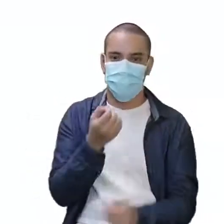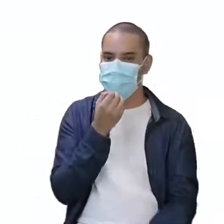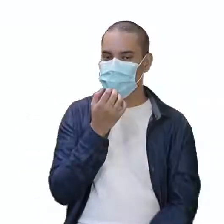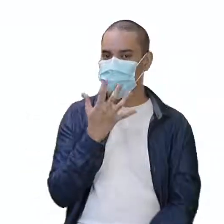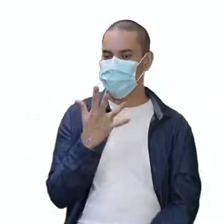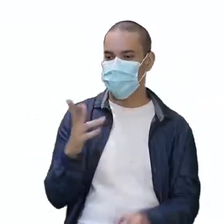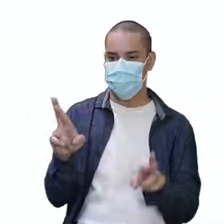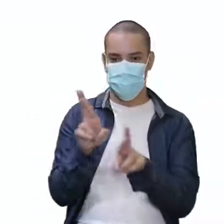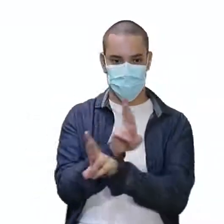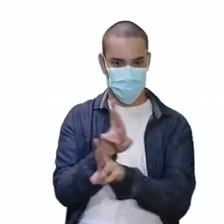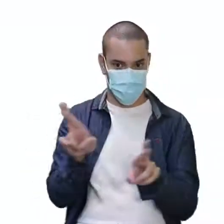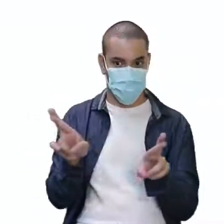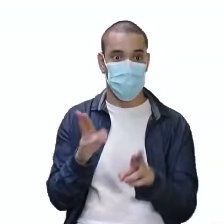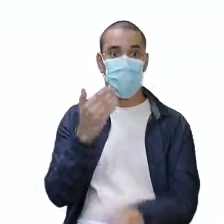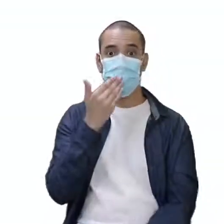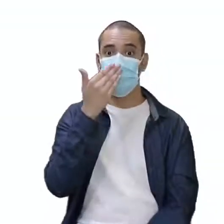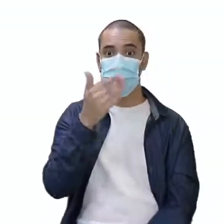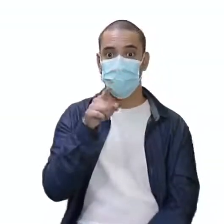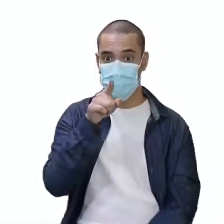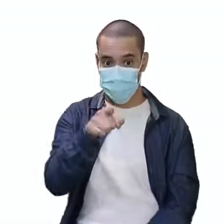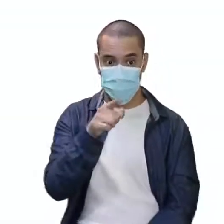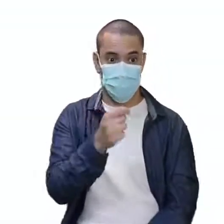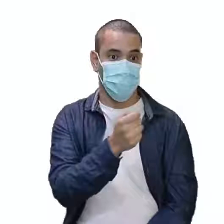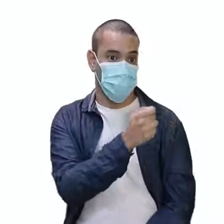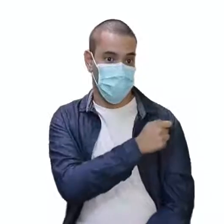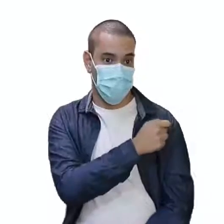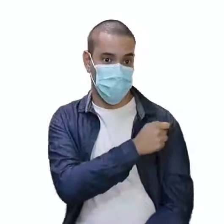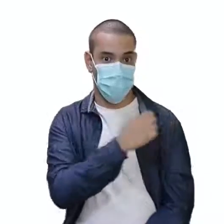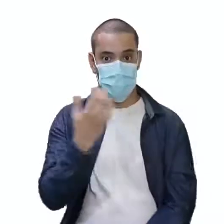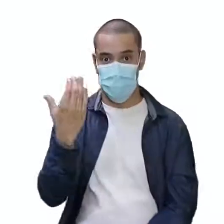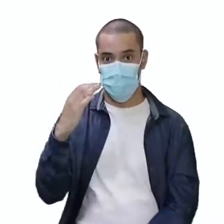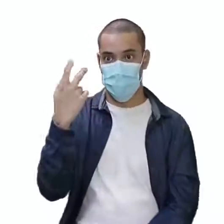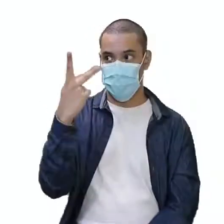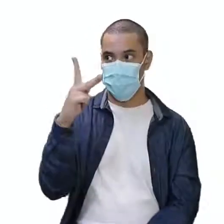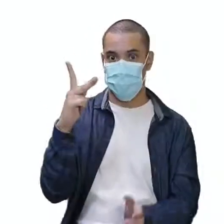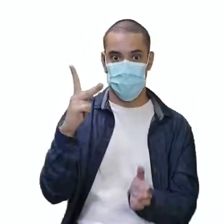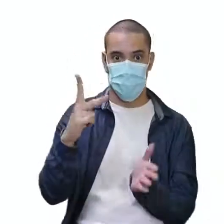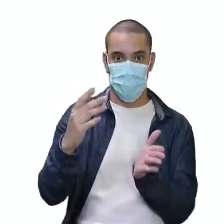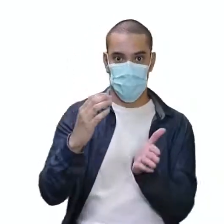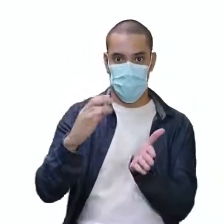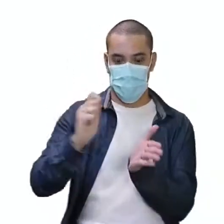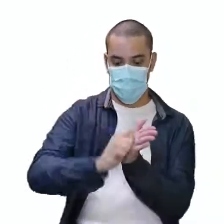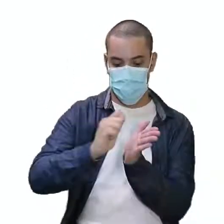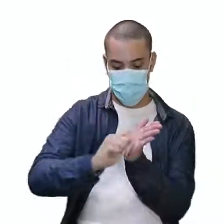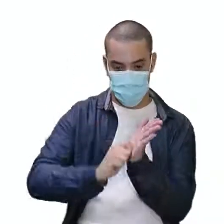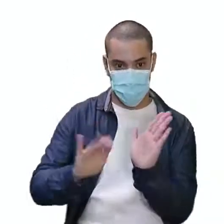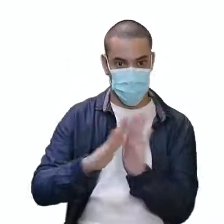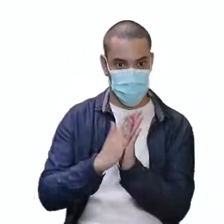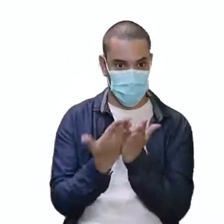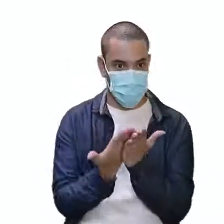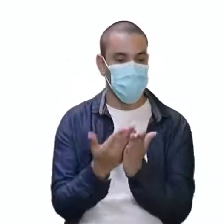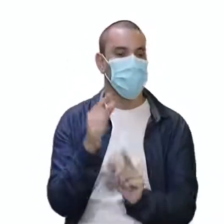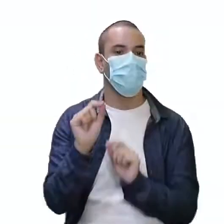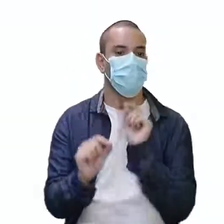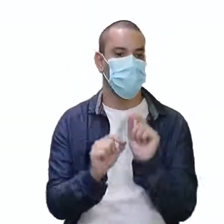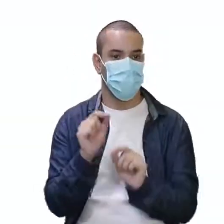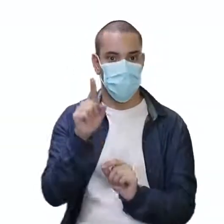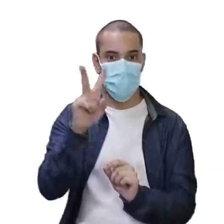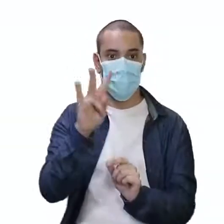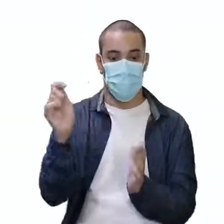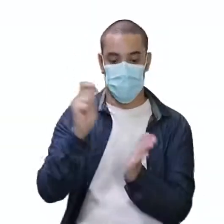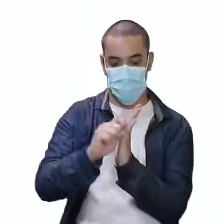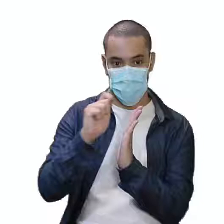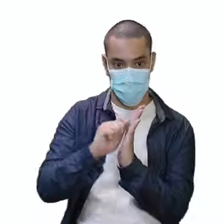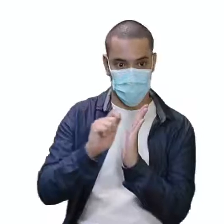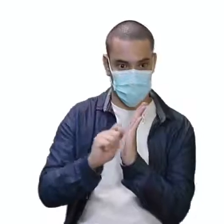e aí eu vou pedir para você, querido aluno, colocar aí no seu caderninho, tá? Você vai